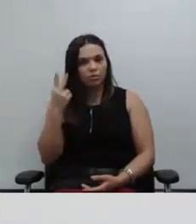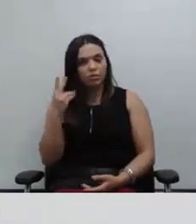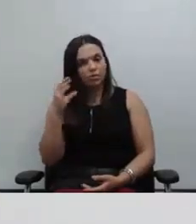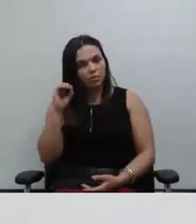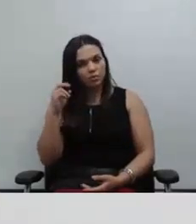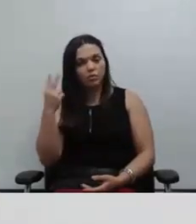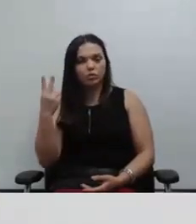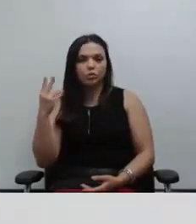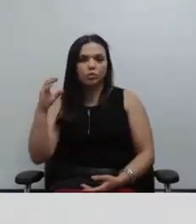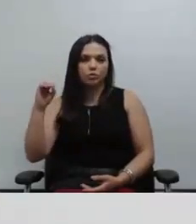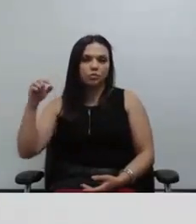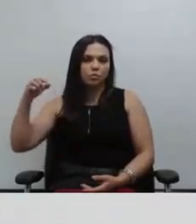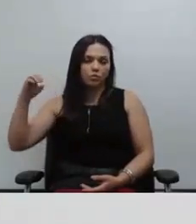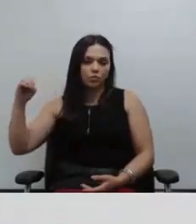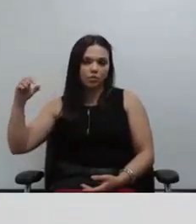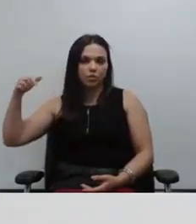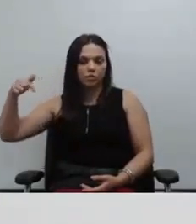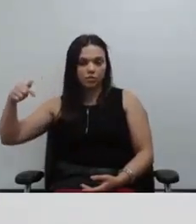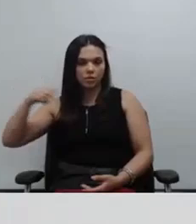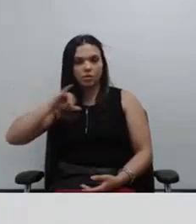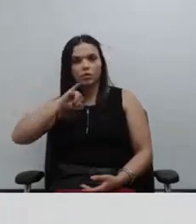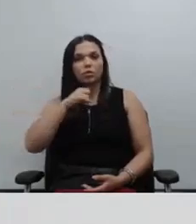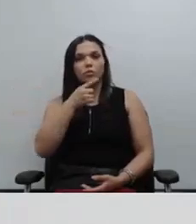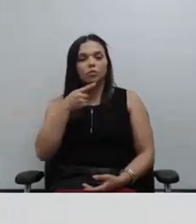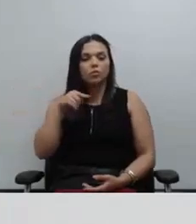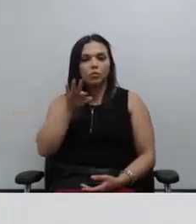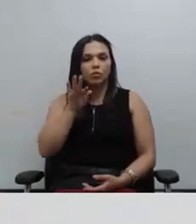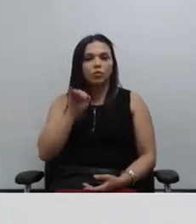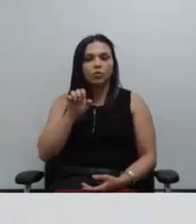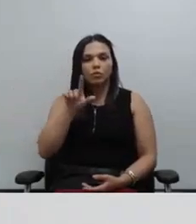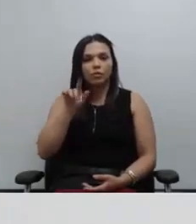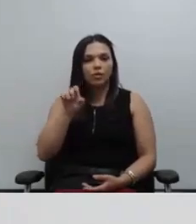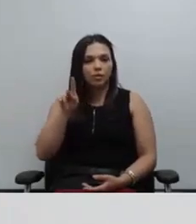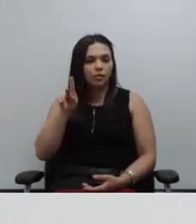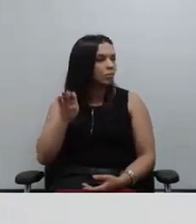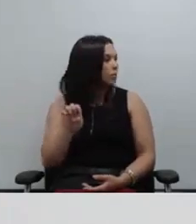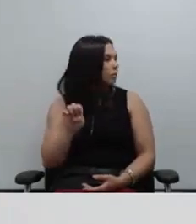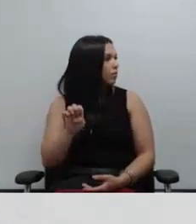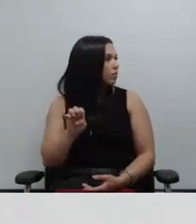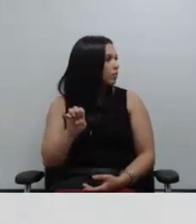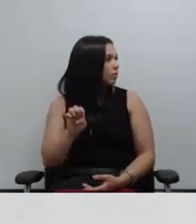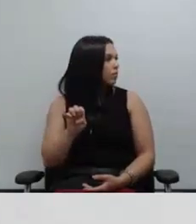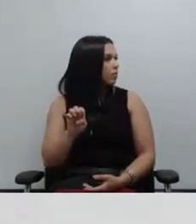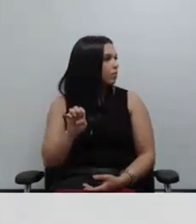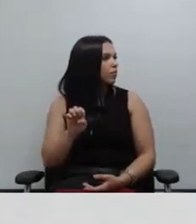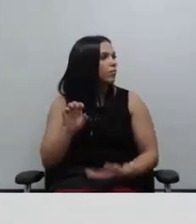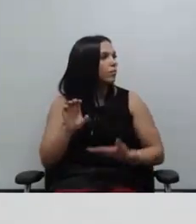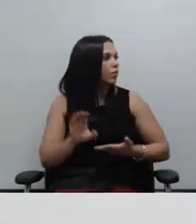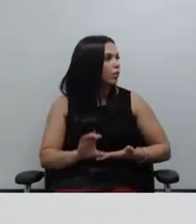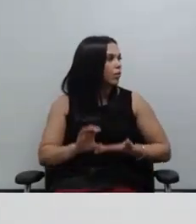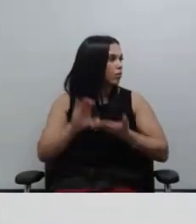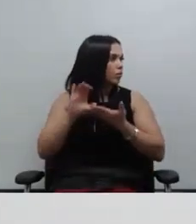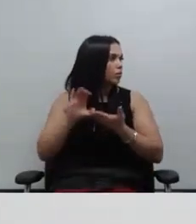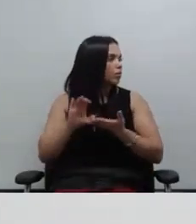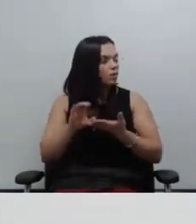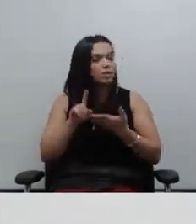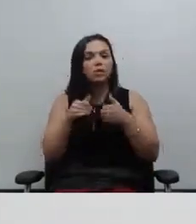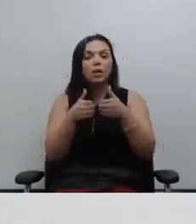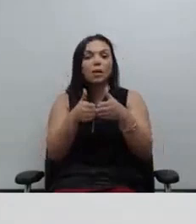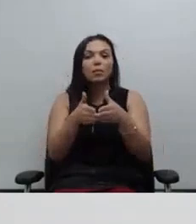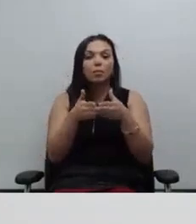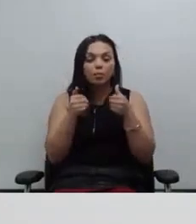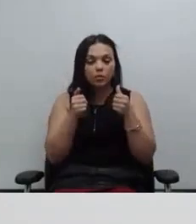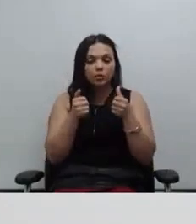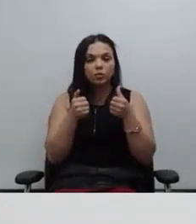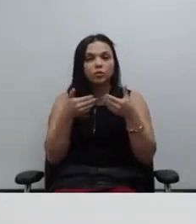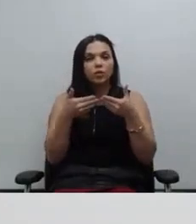2022-0020-2007, excelentíssimo conselheiro João Felipe Belém de Gouveia Reis. Conselheiros e conselheiros, trata-se de um pedido de abertura